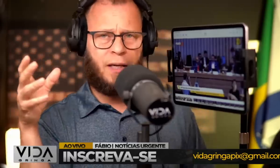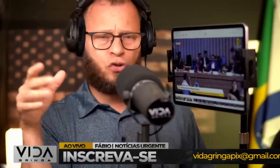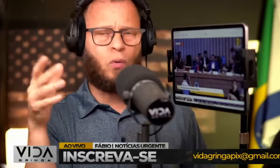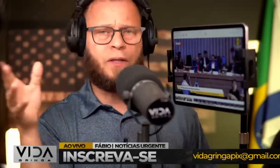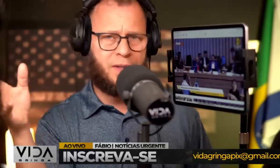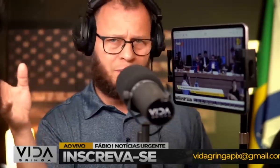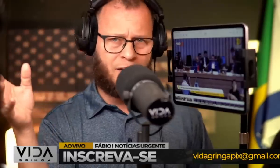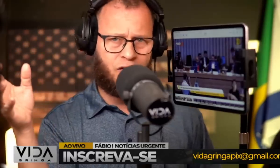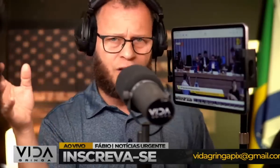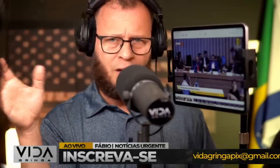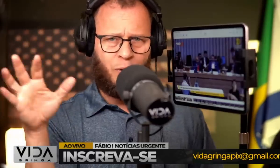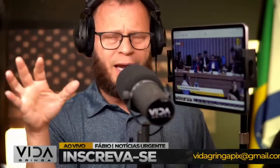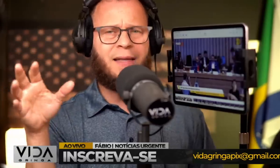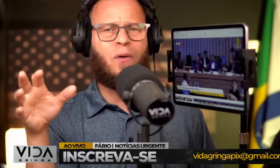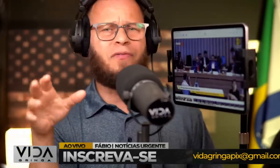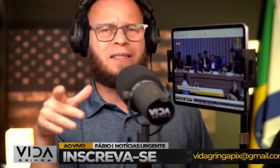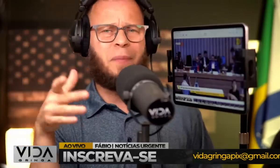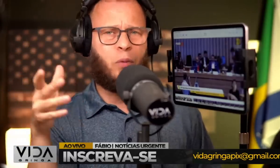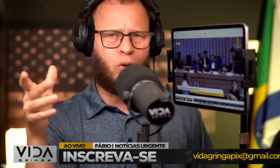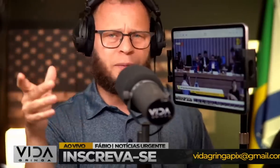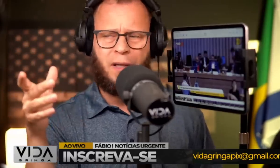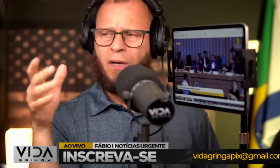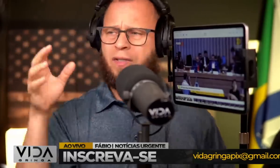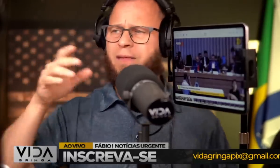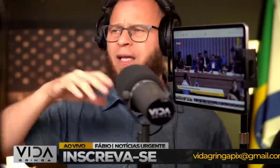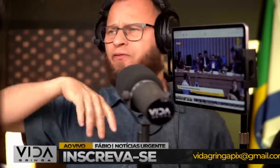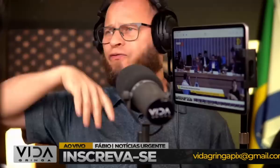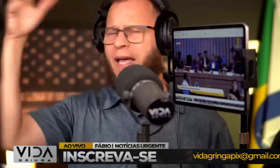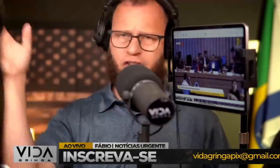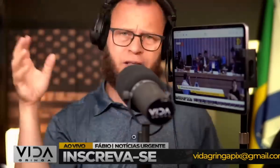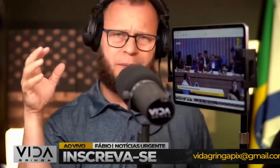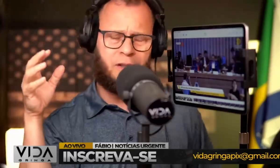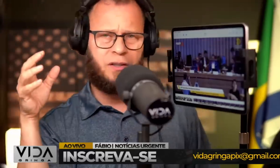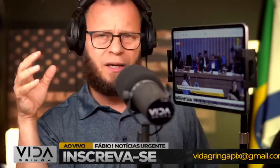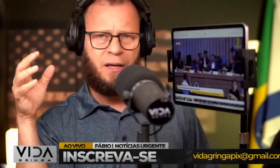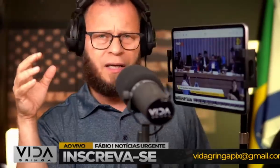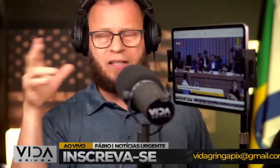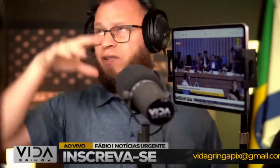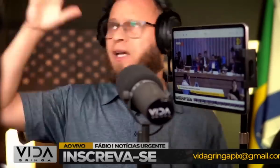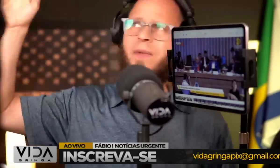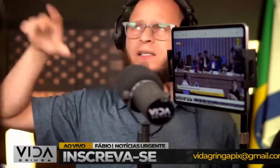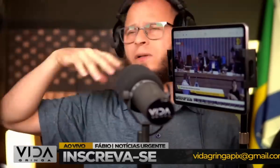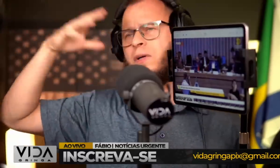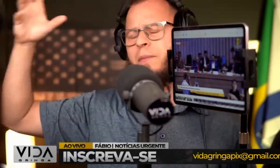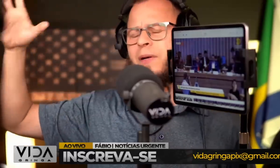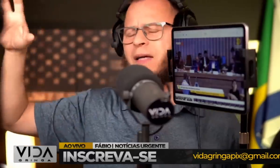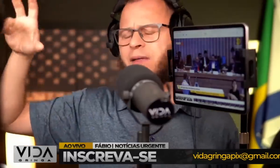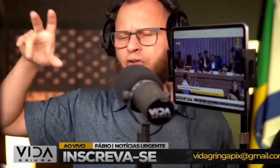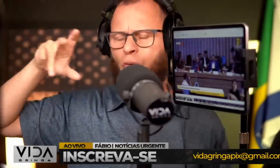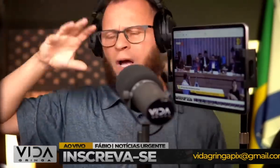Dino né escondeu as imagens Por que que ela conversa para boi dormir você tem várias câmeras e as câmeras estão